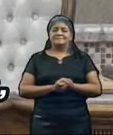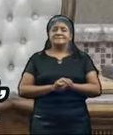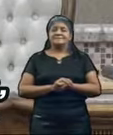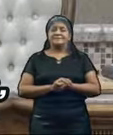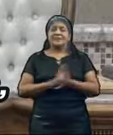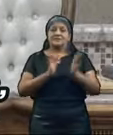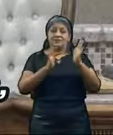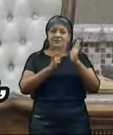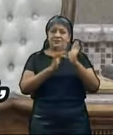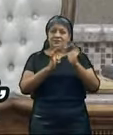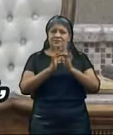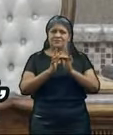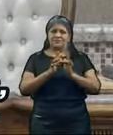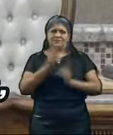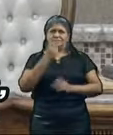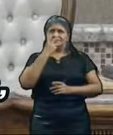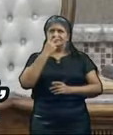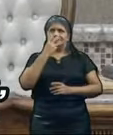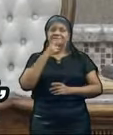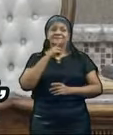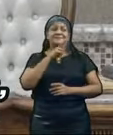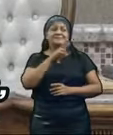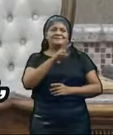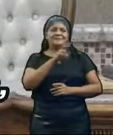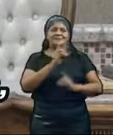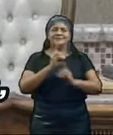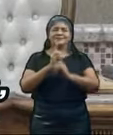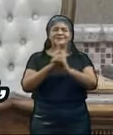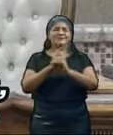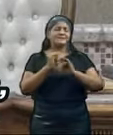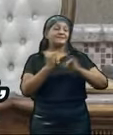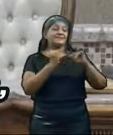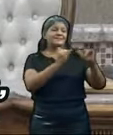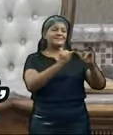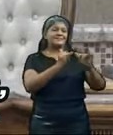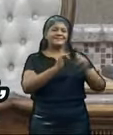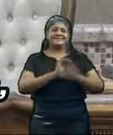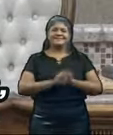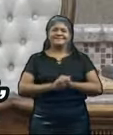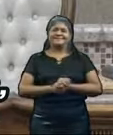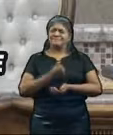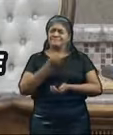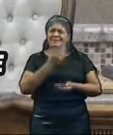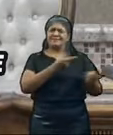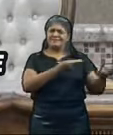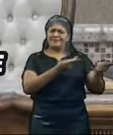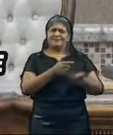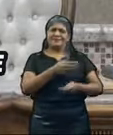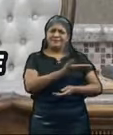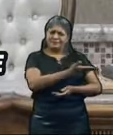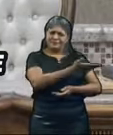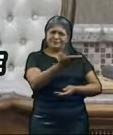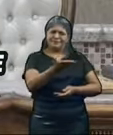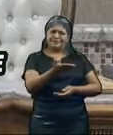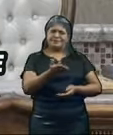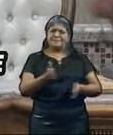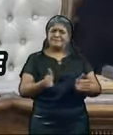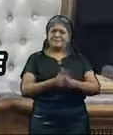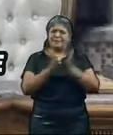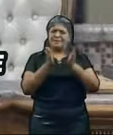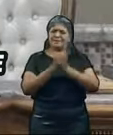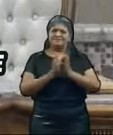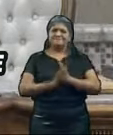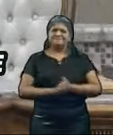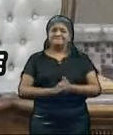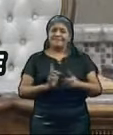e Ivan tu ir os olhos para os seus discípulos dizia os bem-aventurados vós os pobres porque